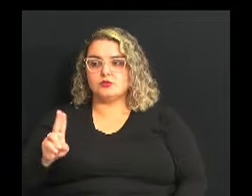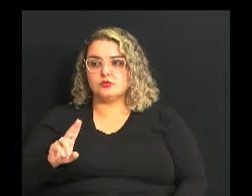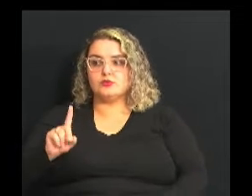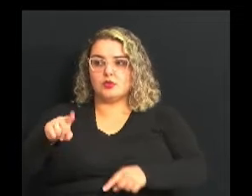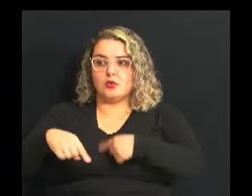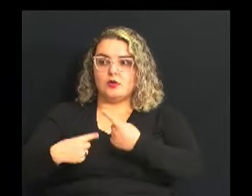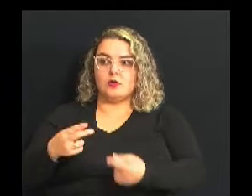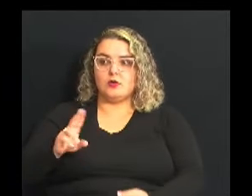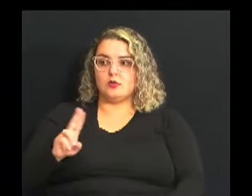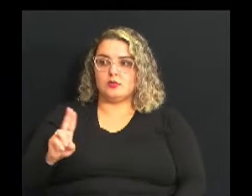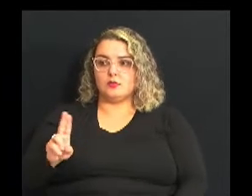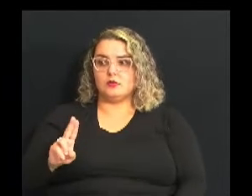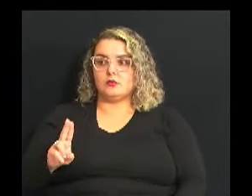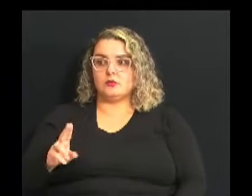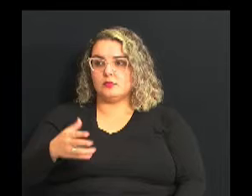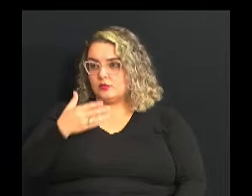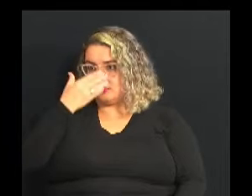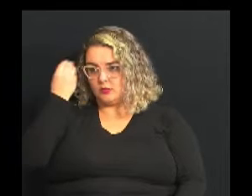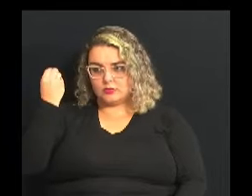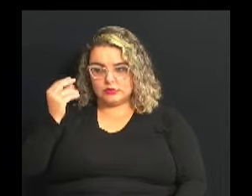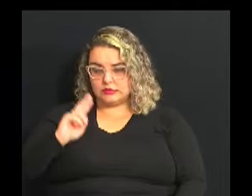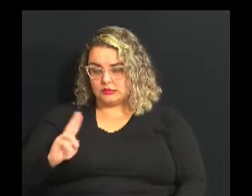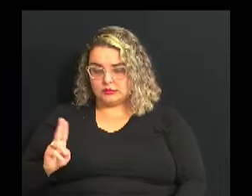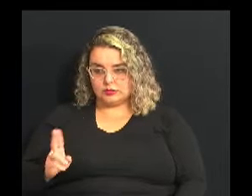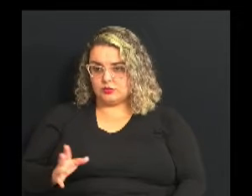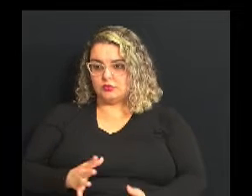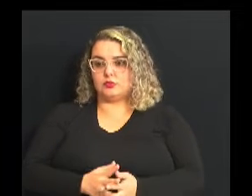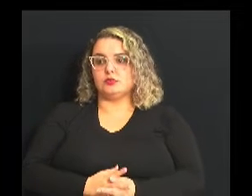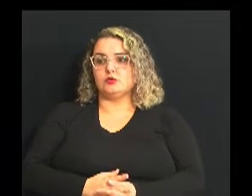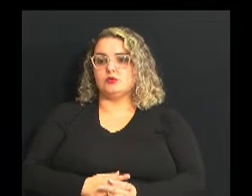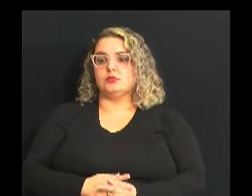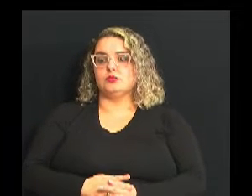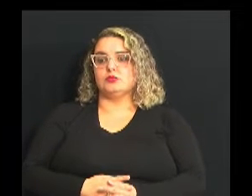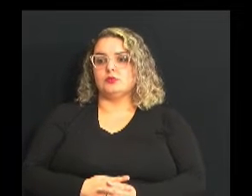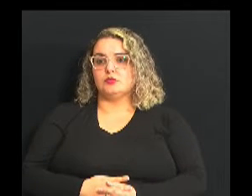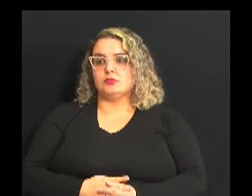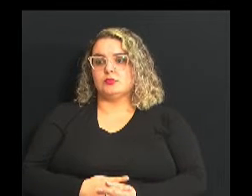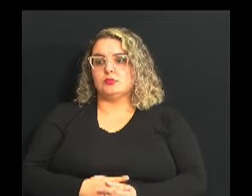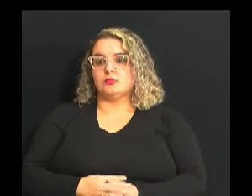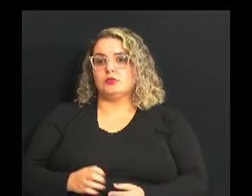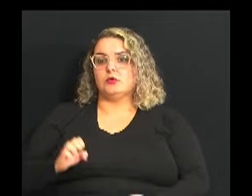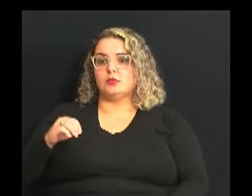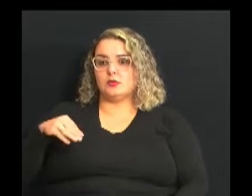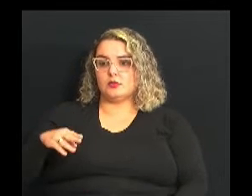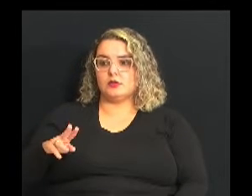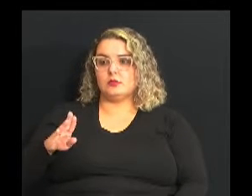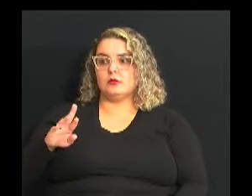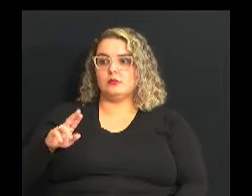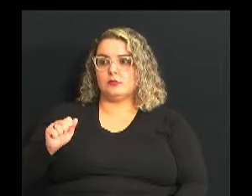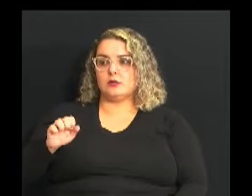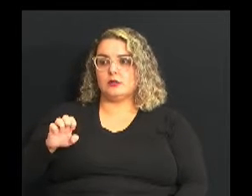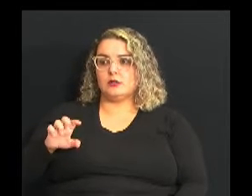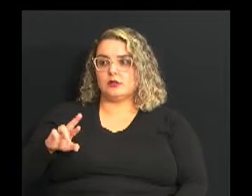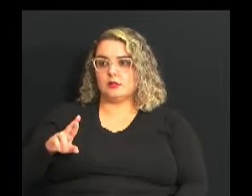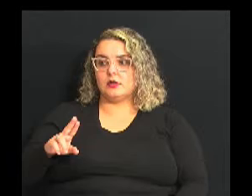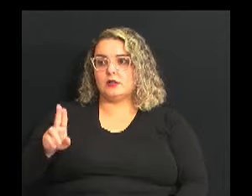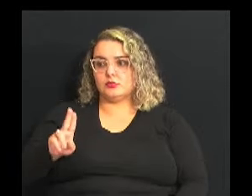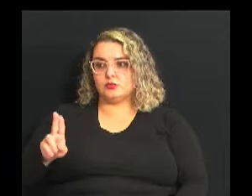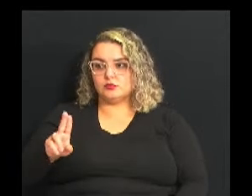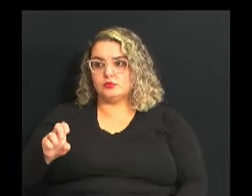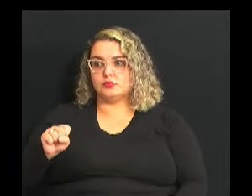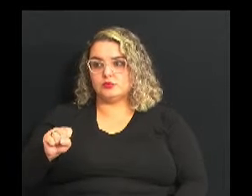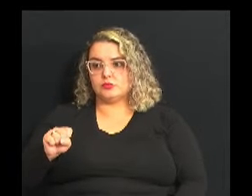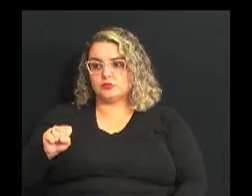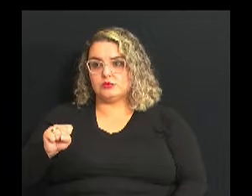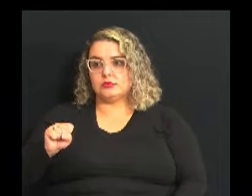nome, me falha a memória agora. Mas a Embraer usa o Sigadoc, né? Tem bastante instituições